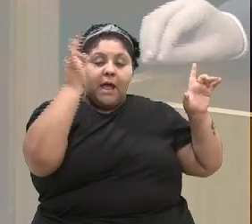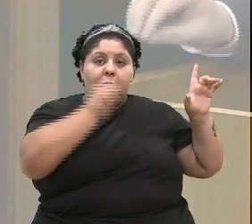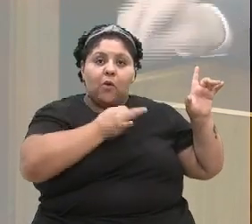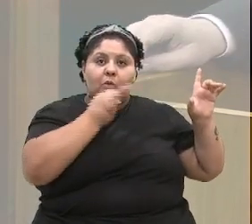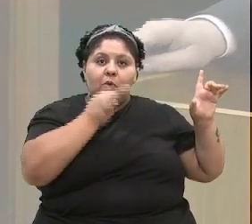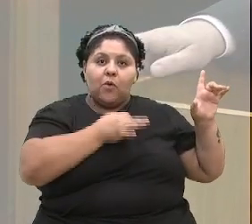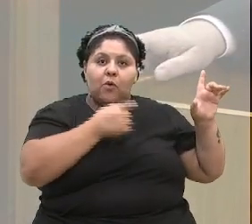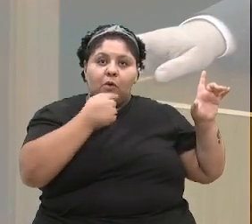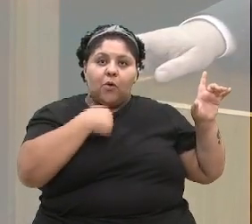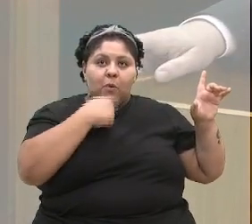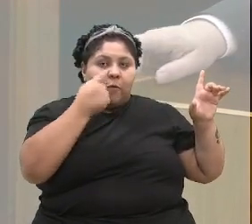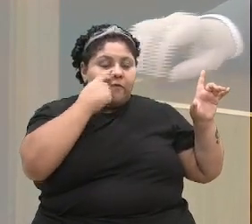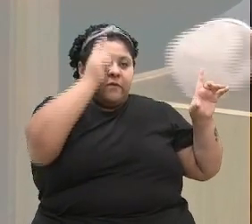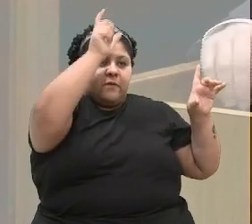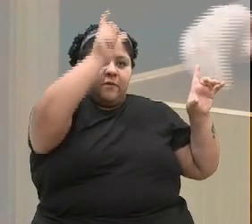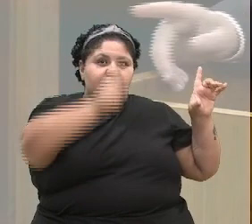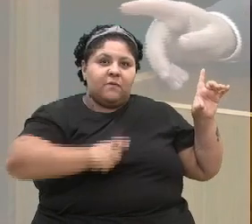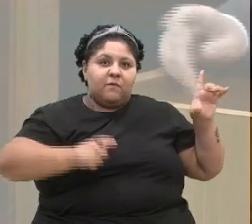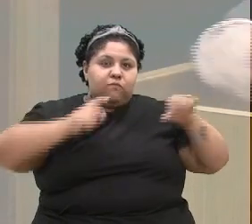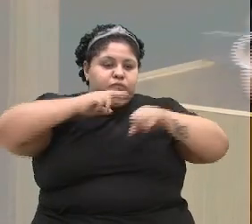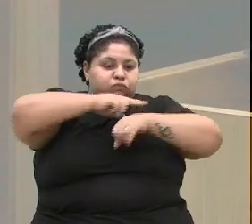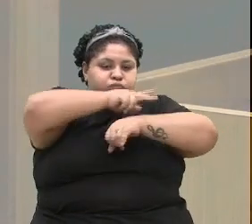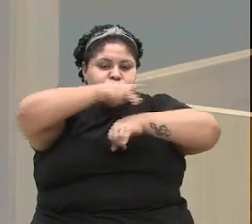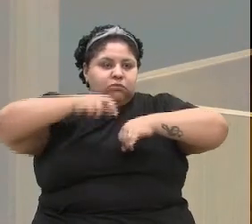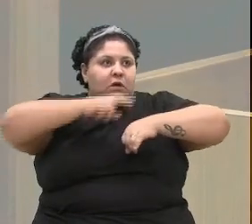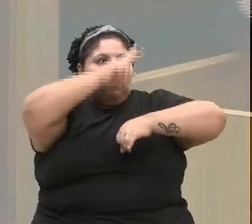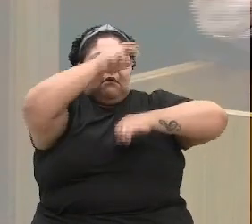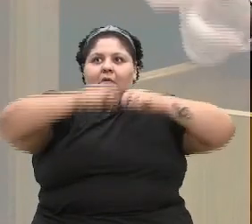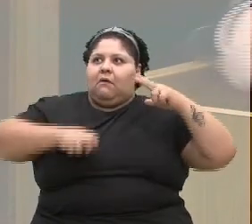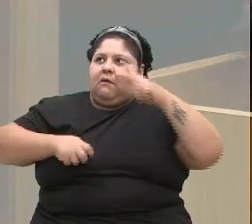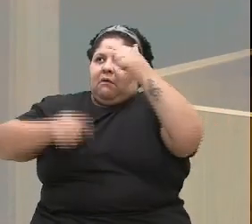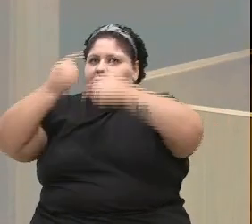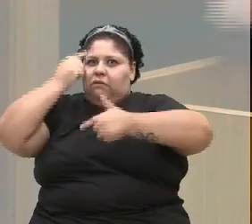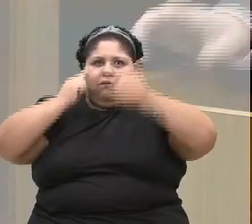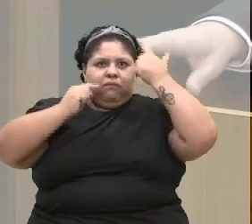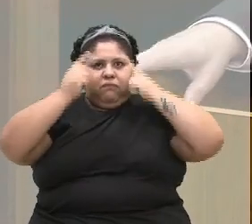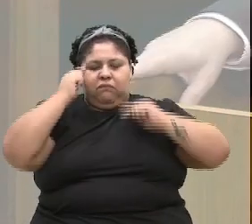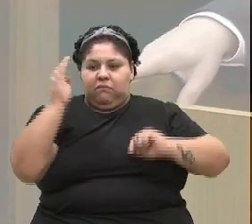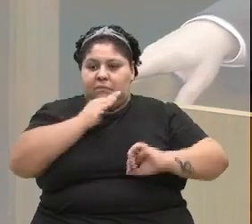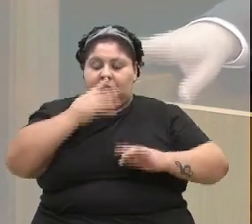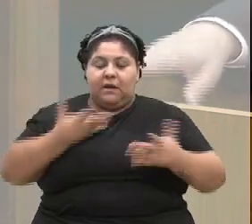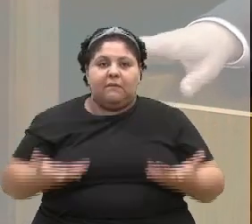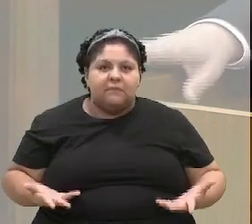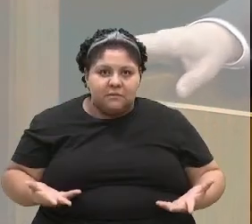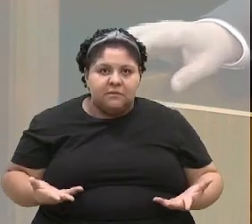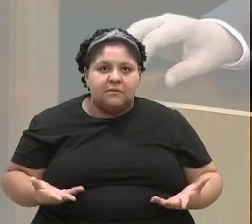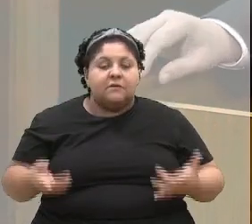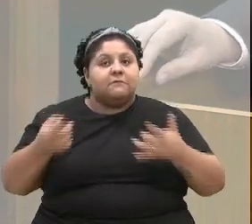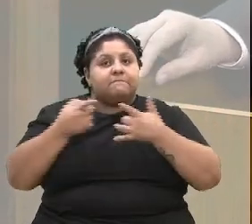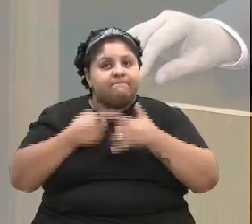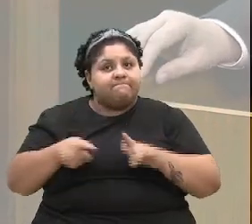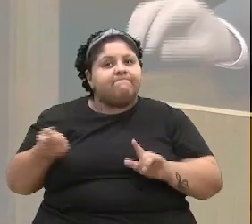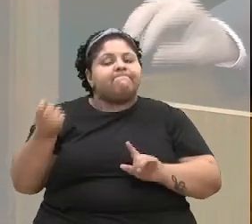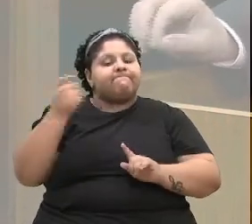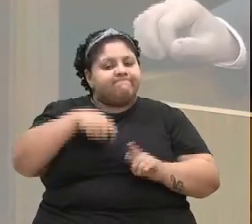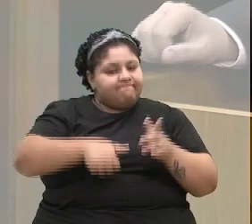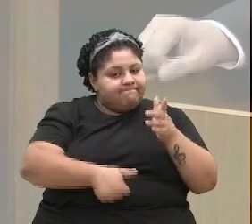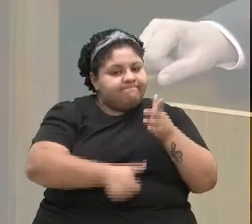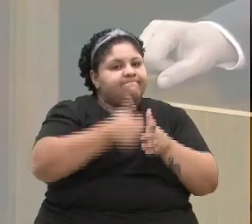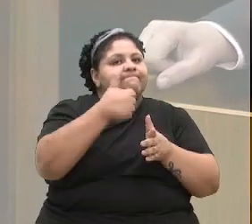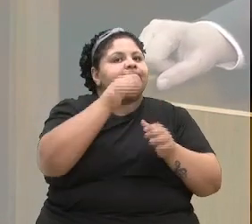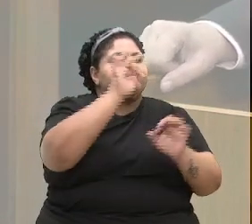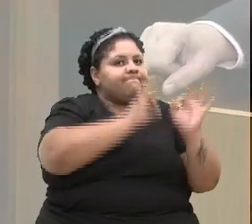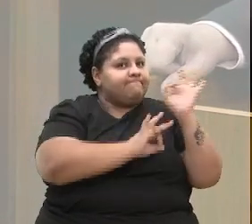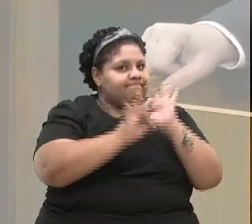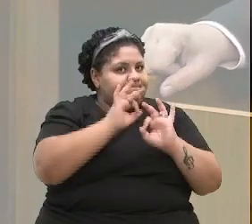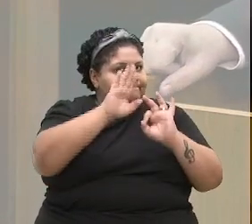vi a gente da organização correndo, subindo, suando, resolvendo, dando um jeito. Mas precisamos melhorar a organização